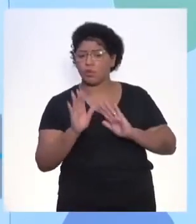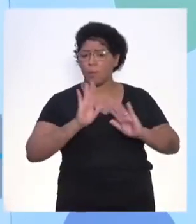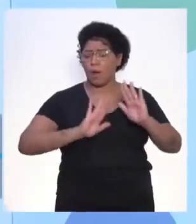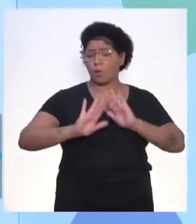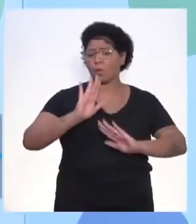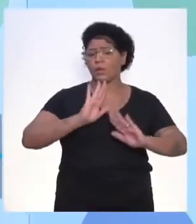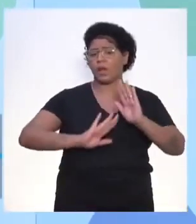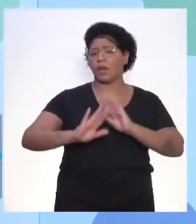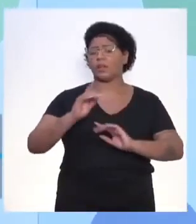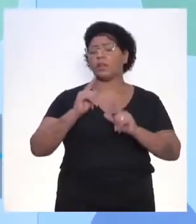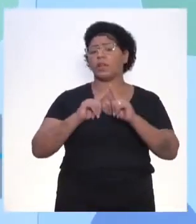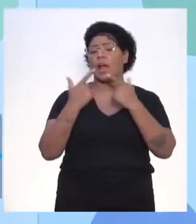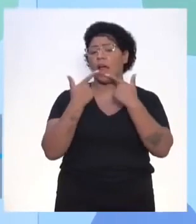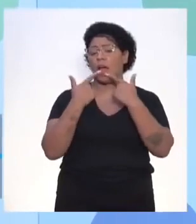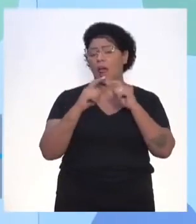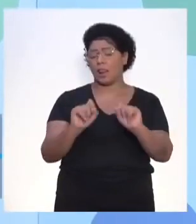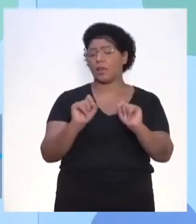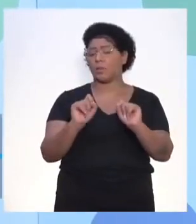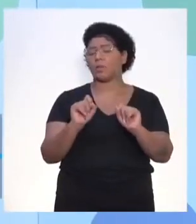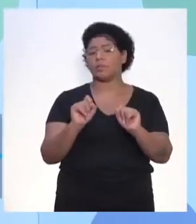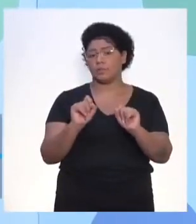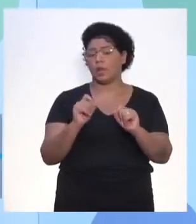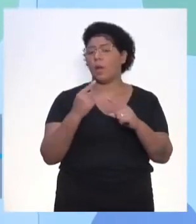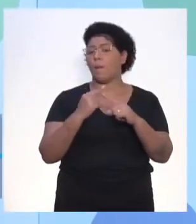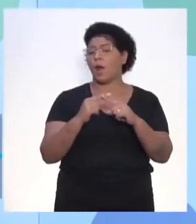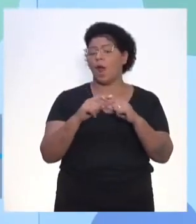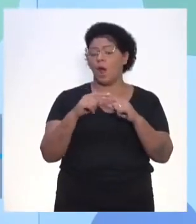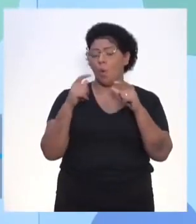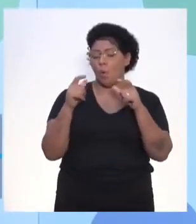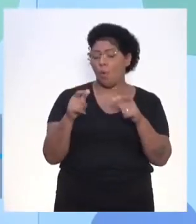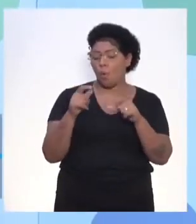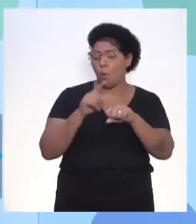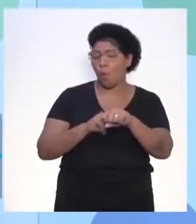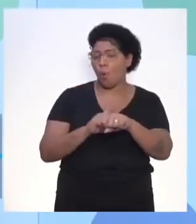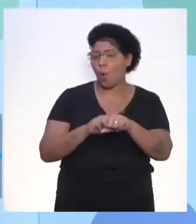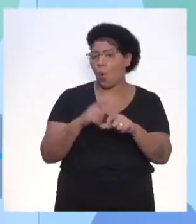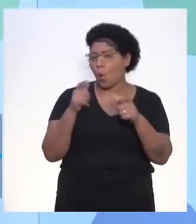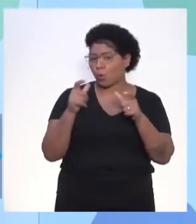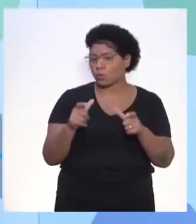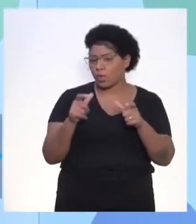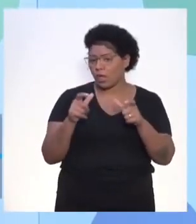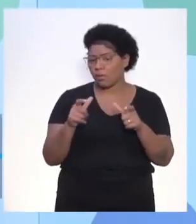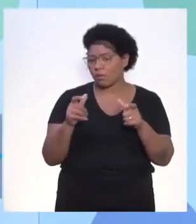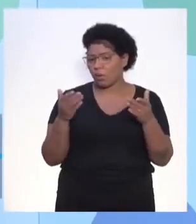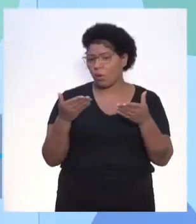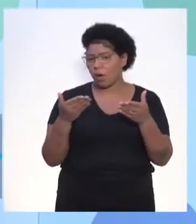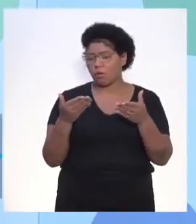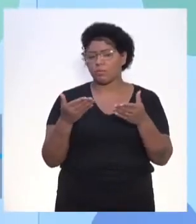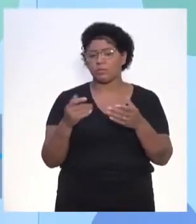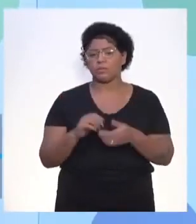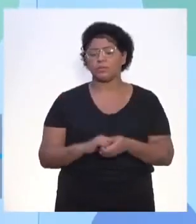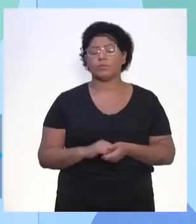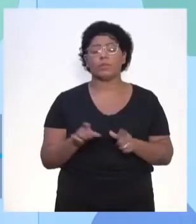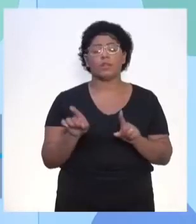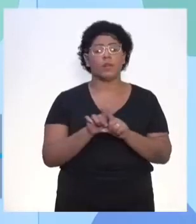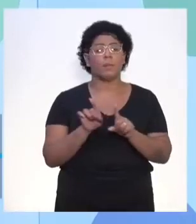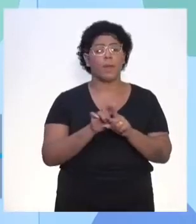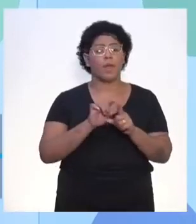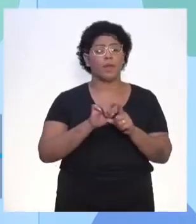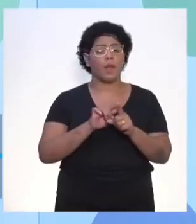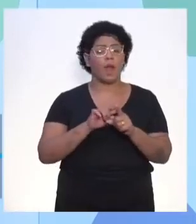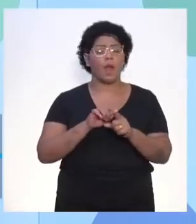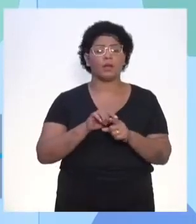marcas linguísticas que você usa, porque elas vão definir o tempo em que esse ser ou objeto se encontra e algumas características, né?